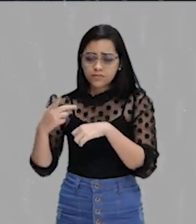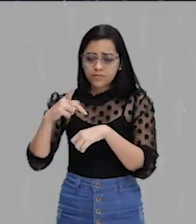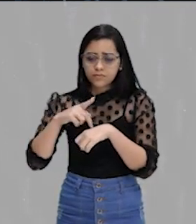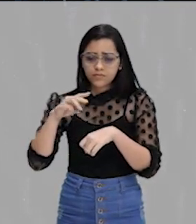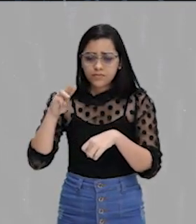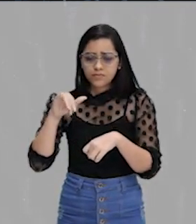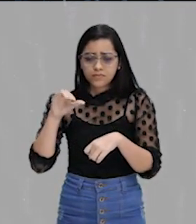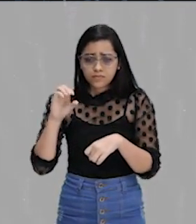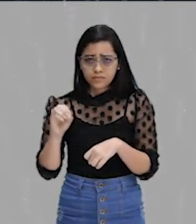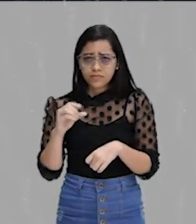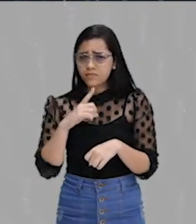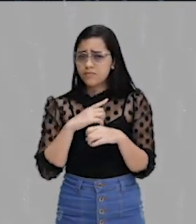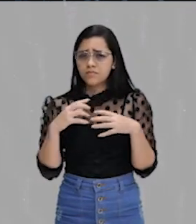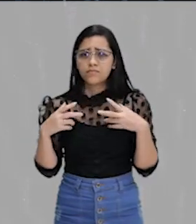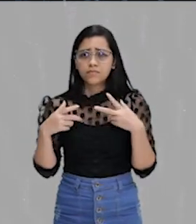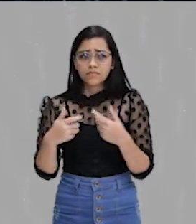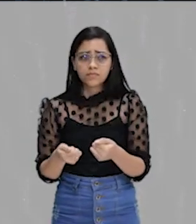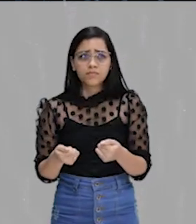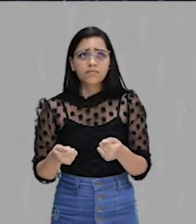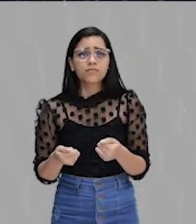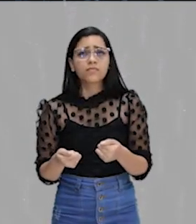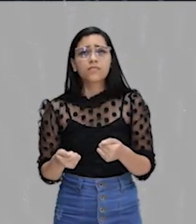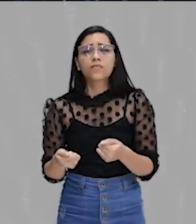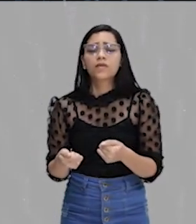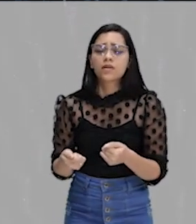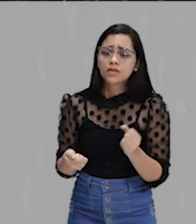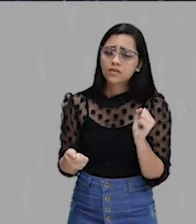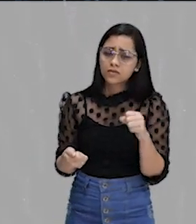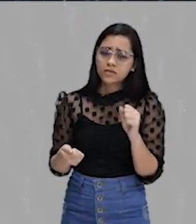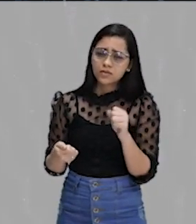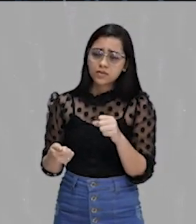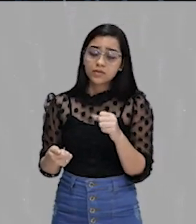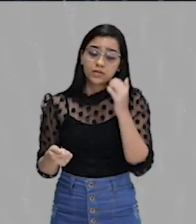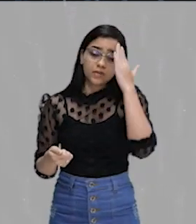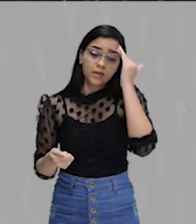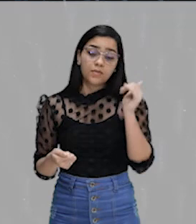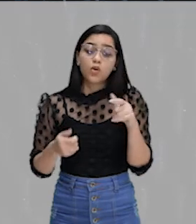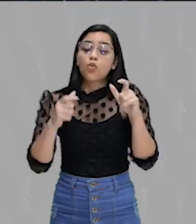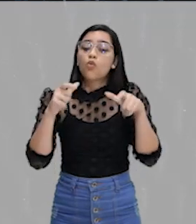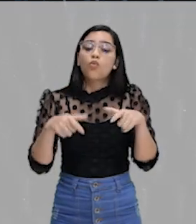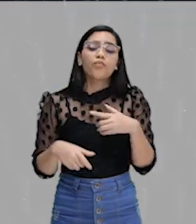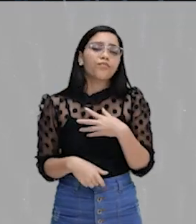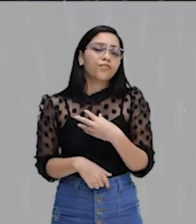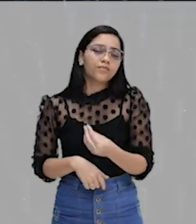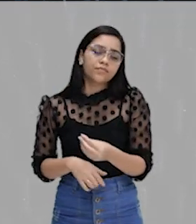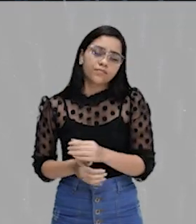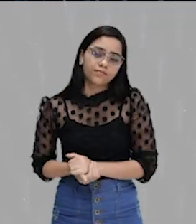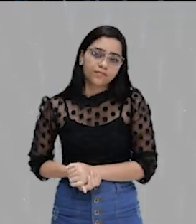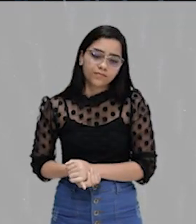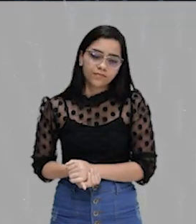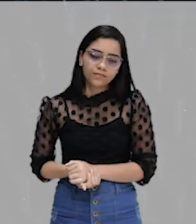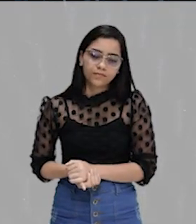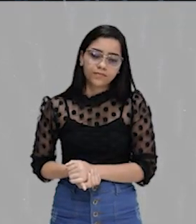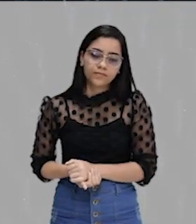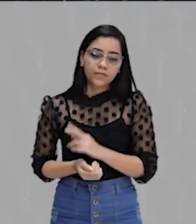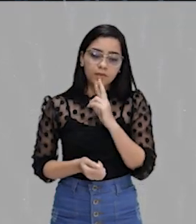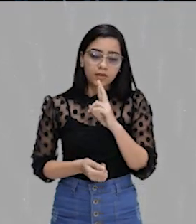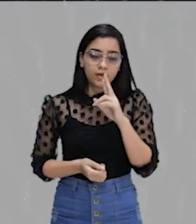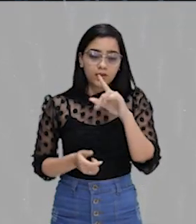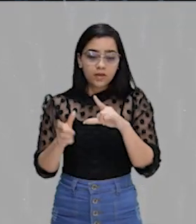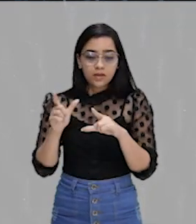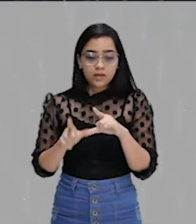Maio e mesmo com toda a repressão, elas estão lá para saber aonde estavam seus filhos. Então,